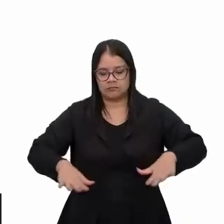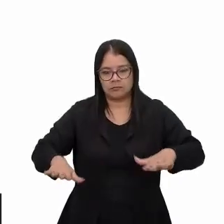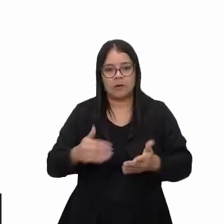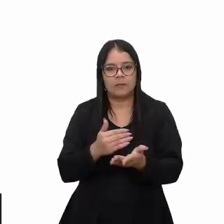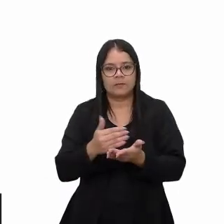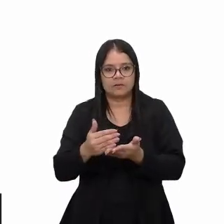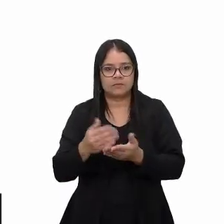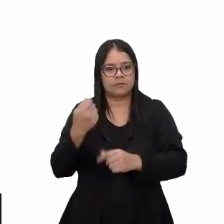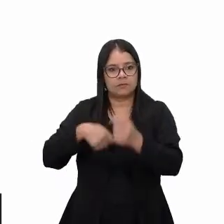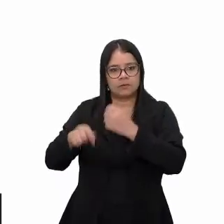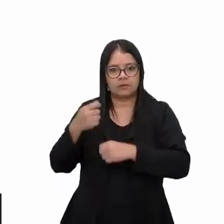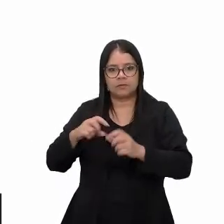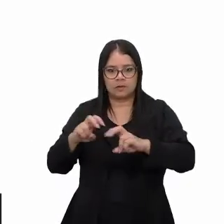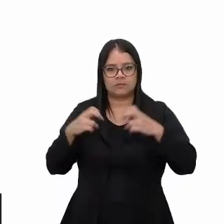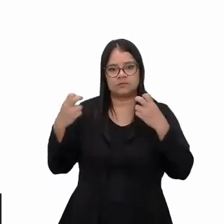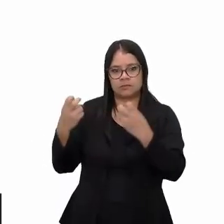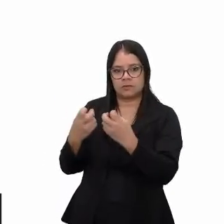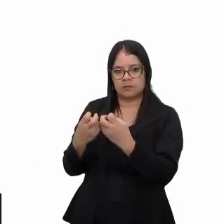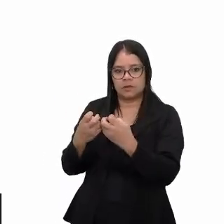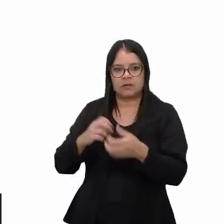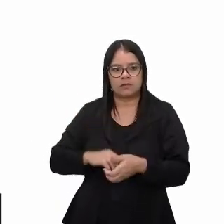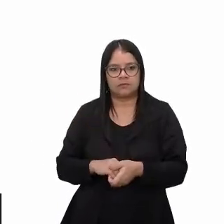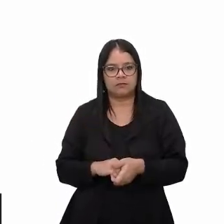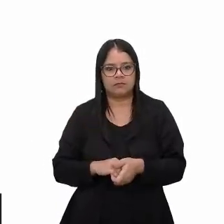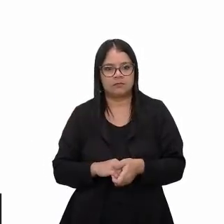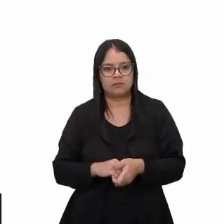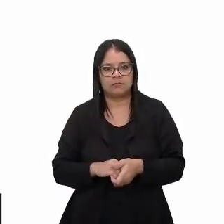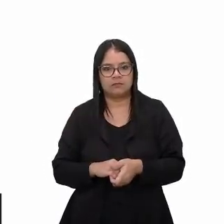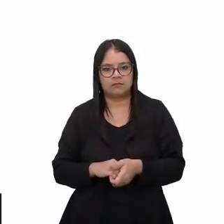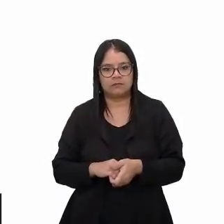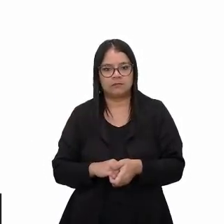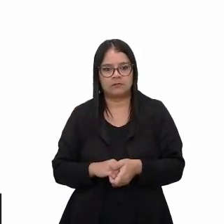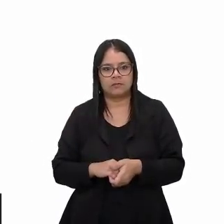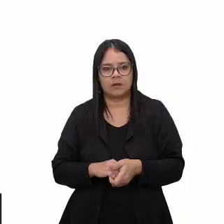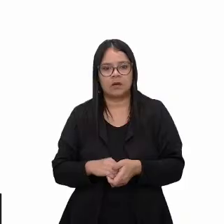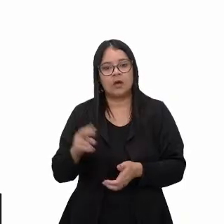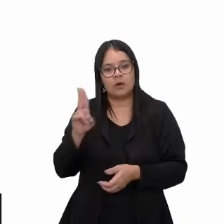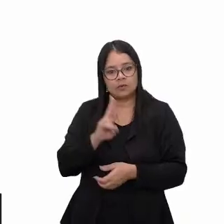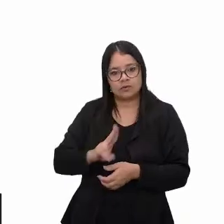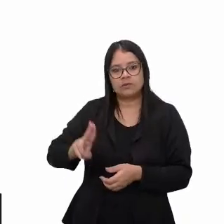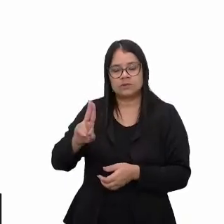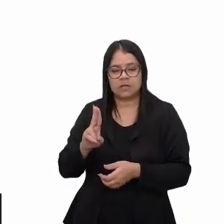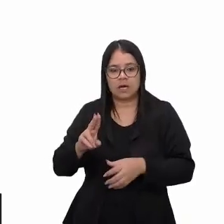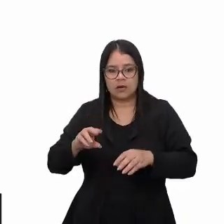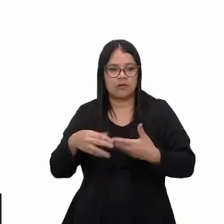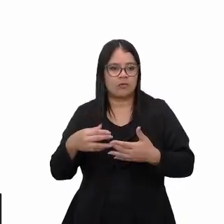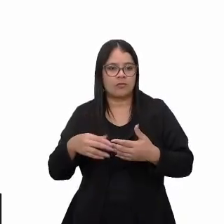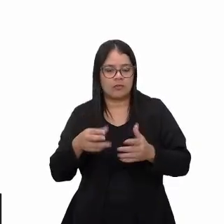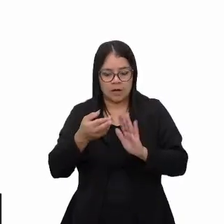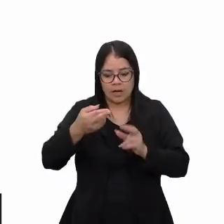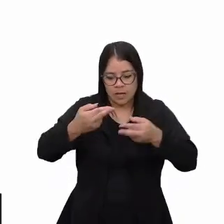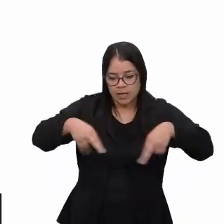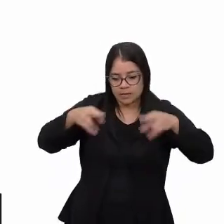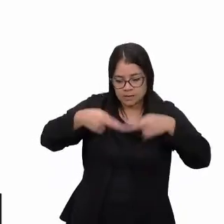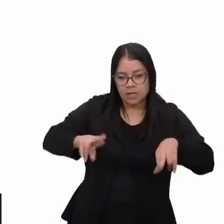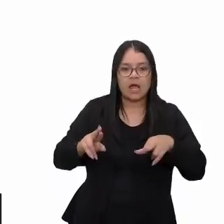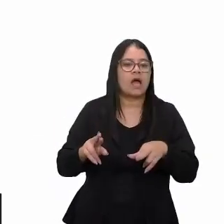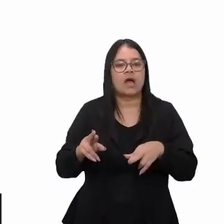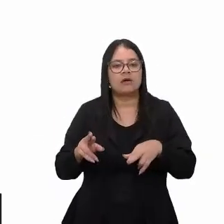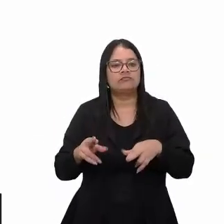da economia circular, né, que é o reduzir, o reutilizar, o reciclar e o reiterar,